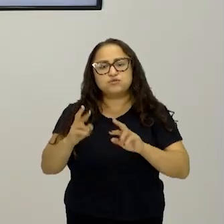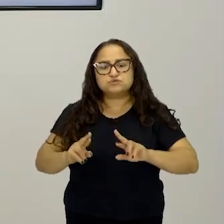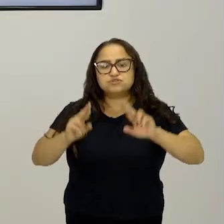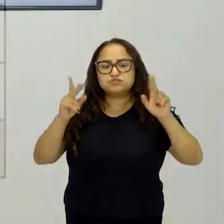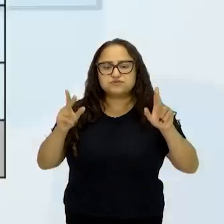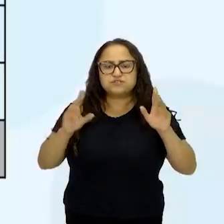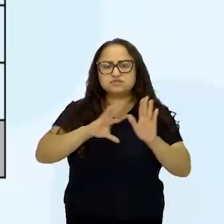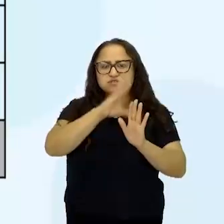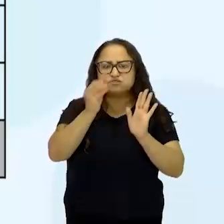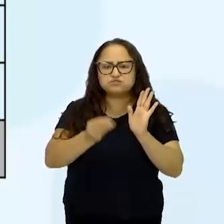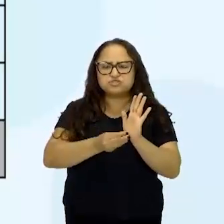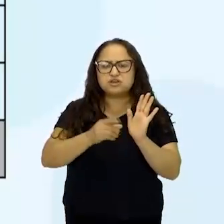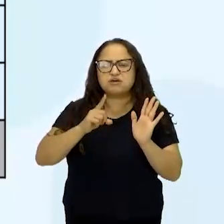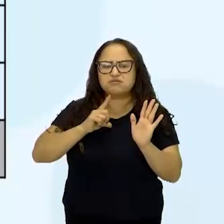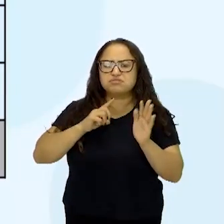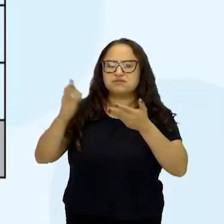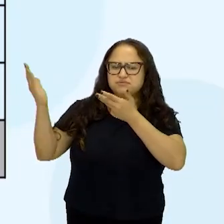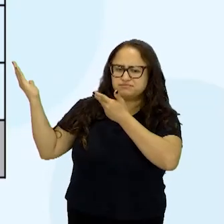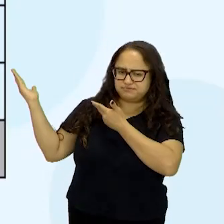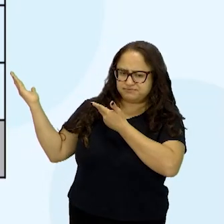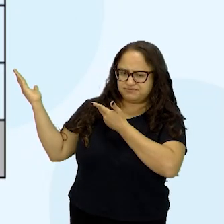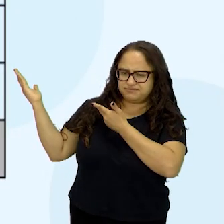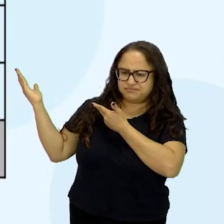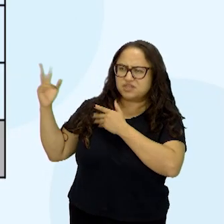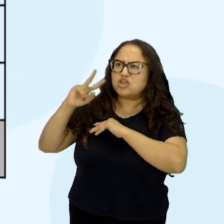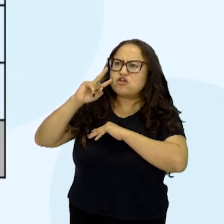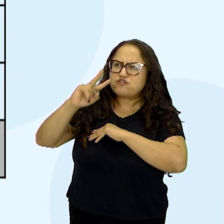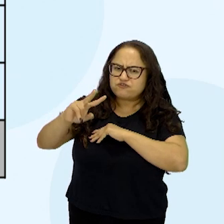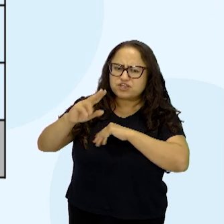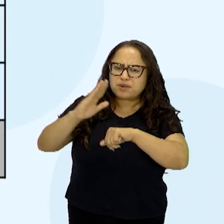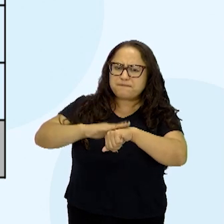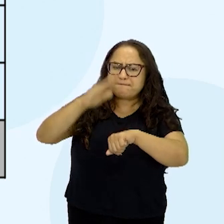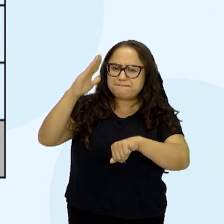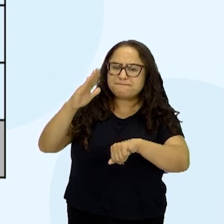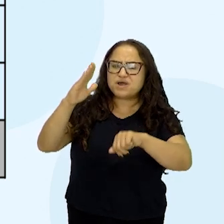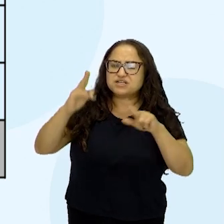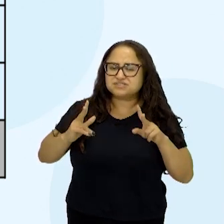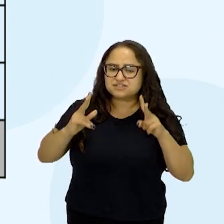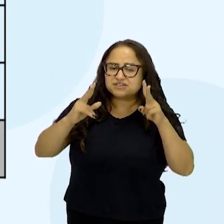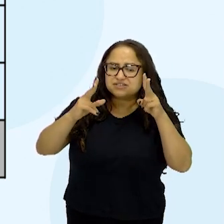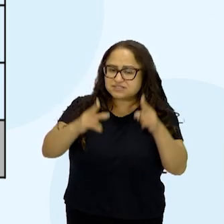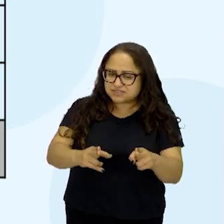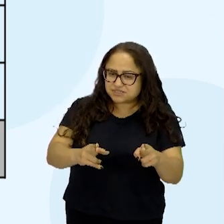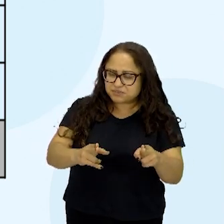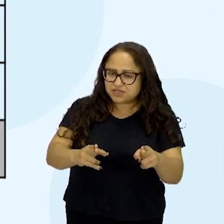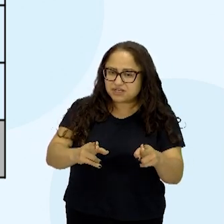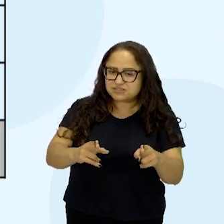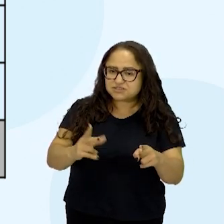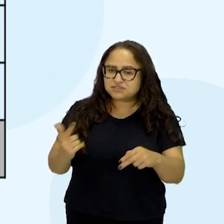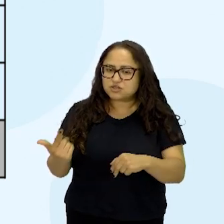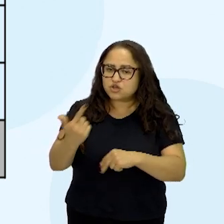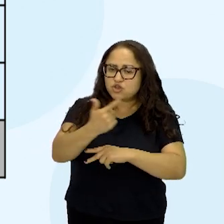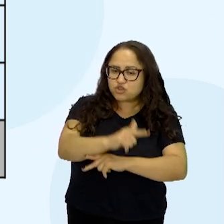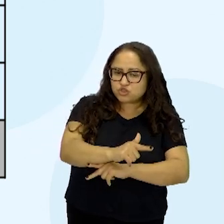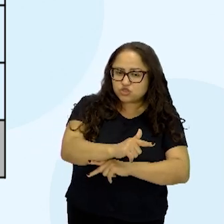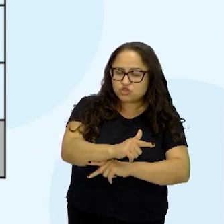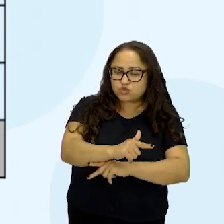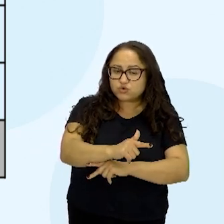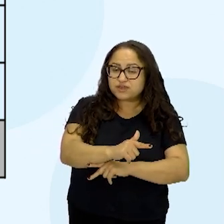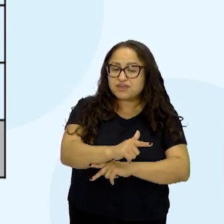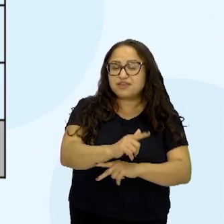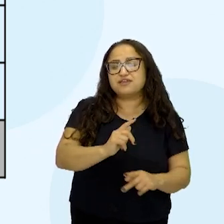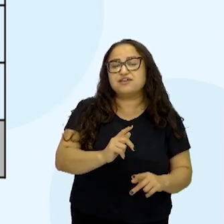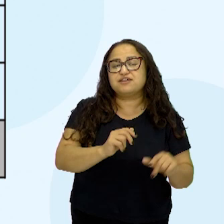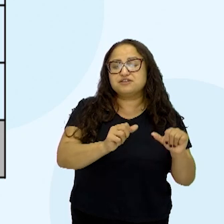no geral agora a tabelinha que a gente preencheu, a gente percebe ali que, ó, 1, 2, 3, 4, 1, 2, 3, 4, 1, 2, 3, 4, aparece na maioria